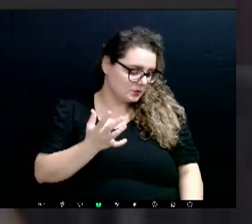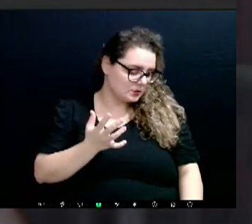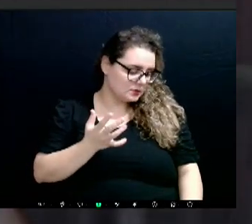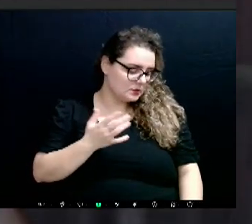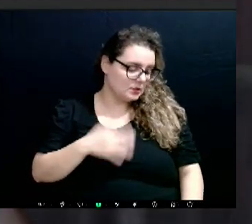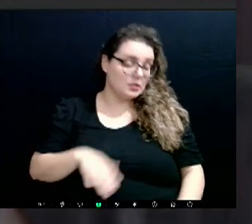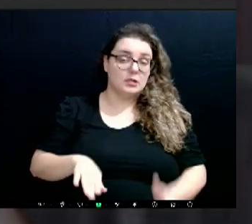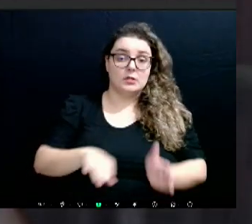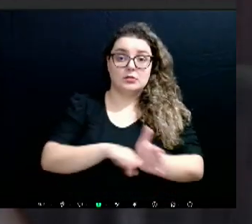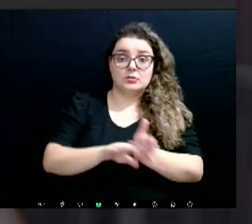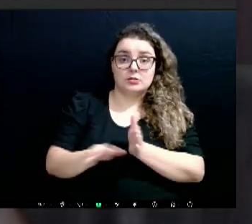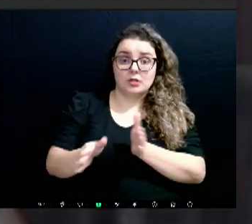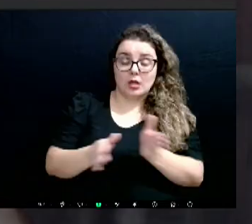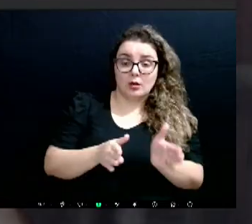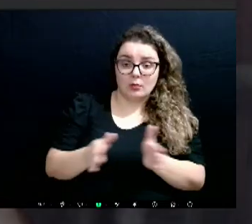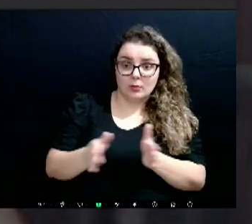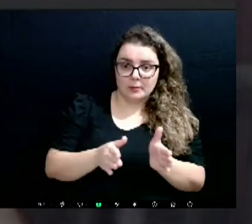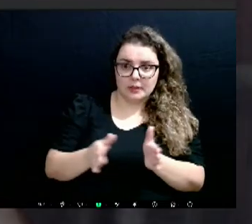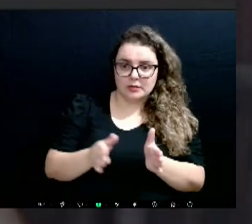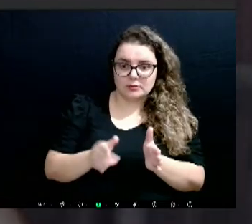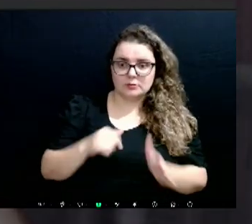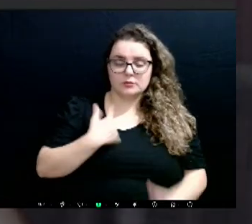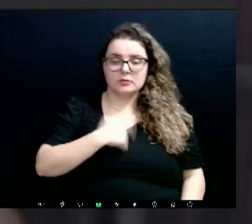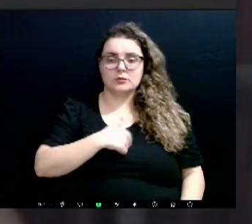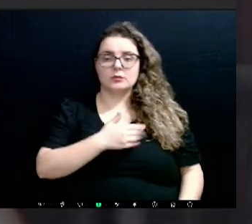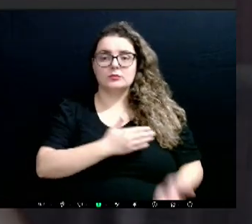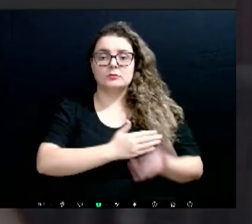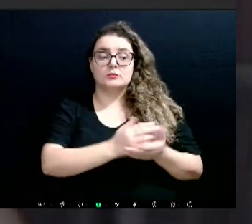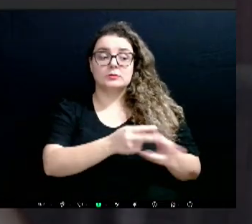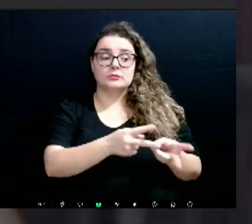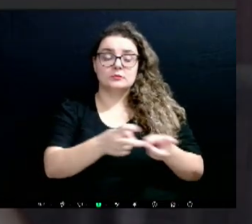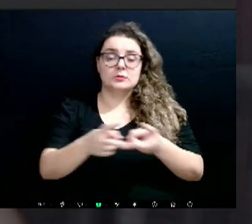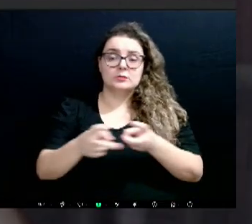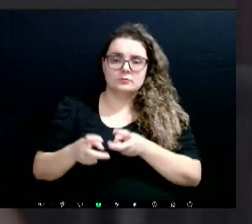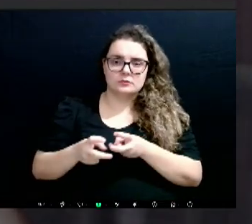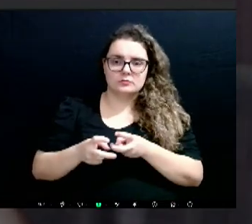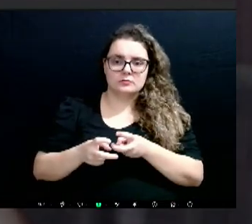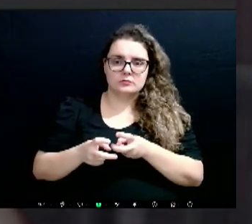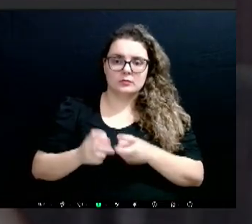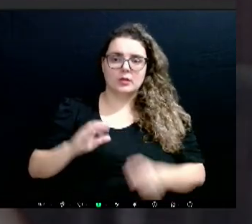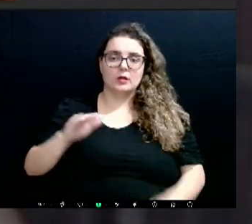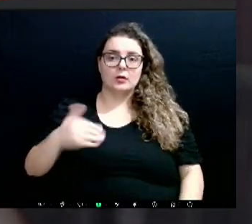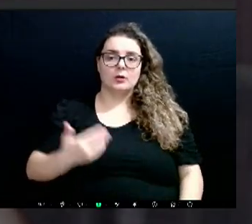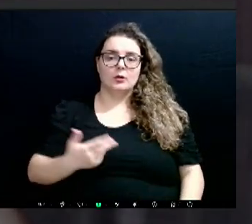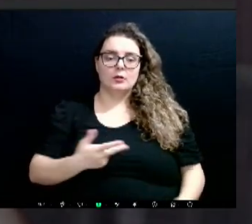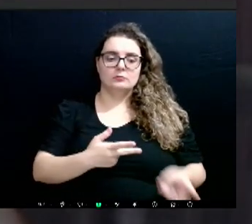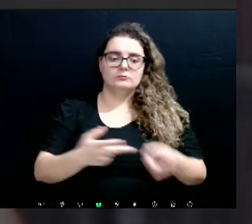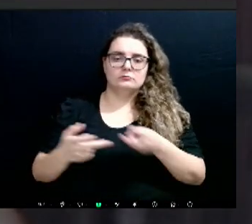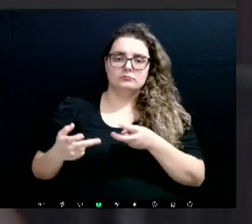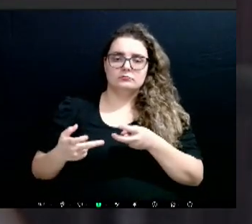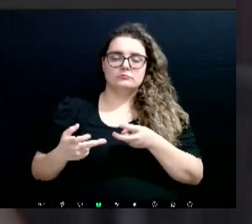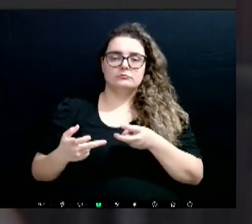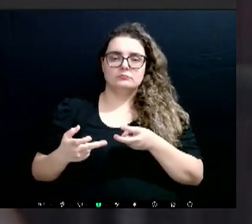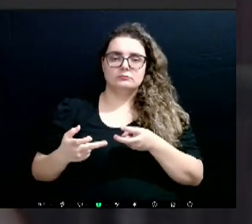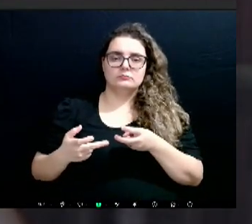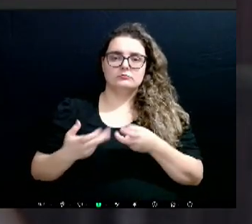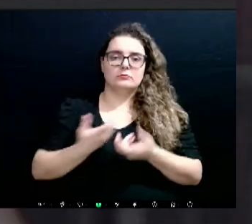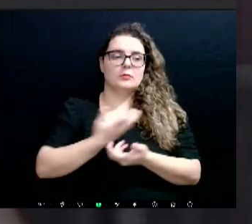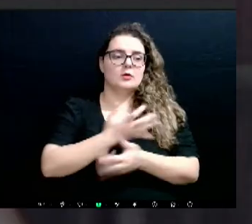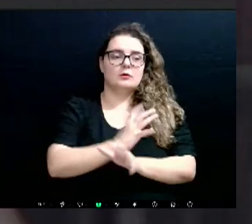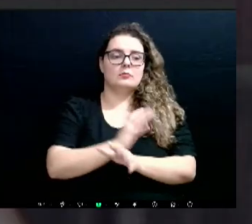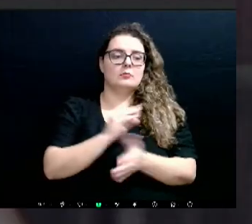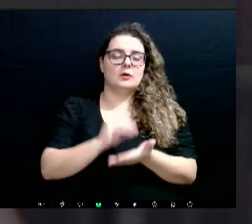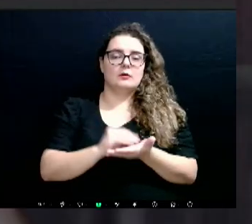período que a gente começa a perceber que quando a gente se depara com o momento de um vazio, de uma ausência, é aí